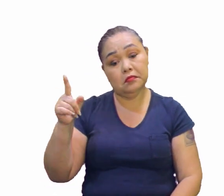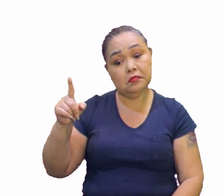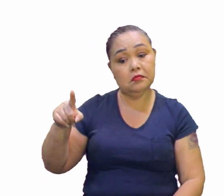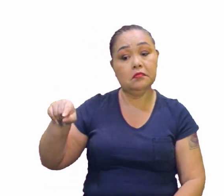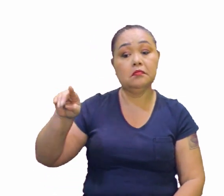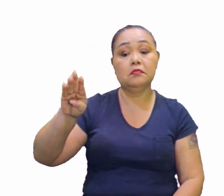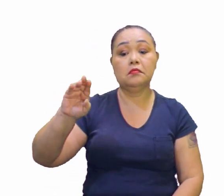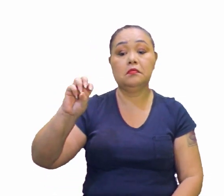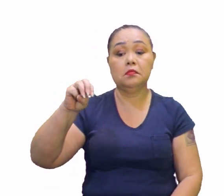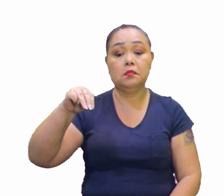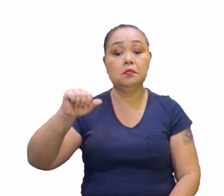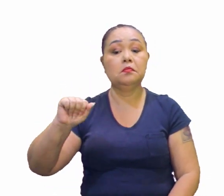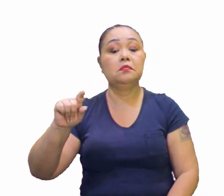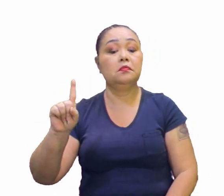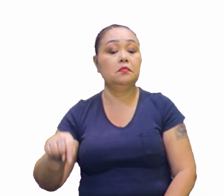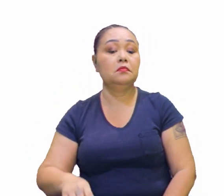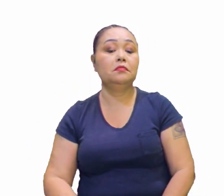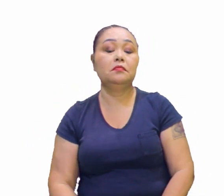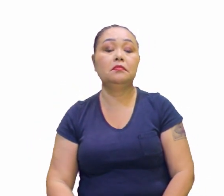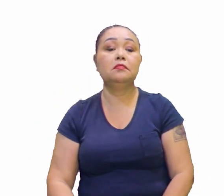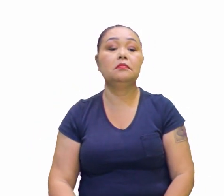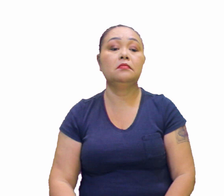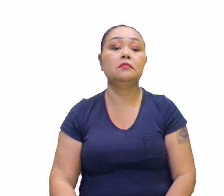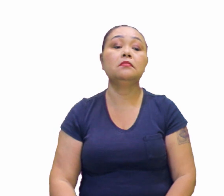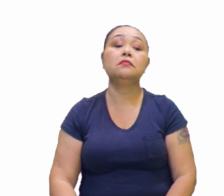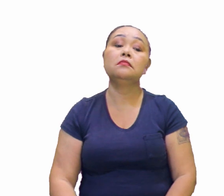este bioma.